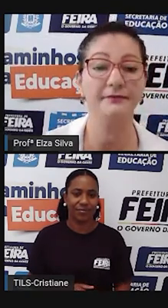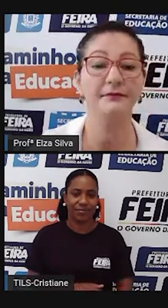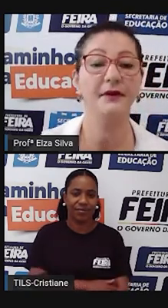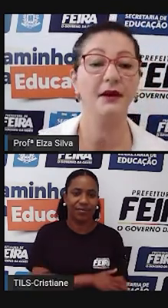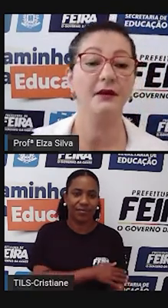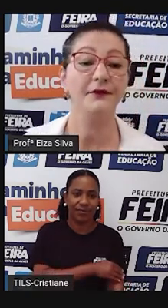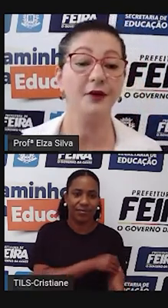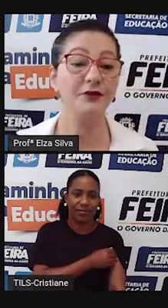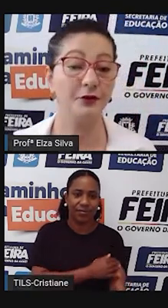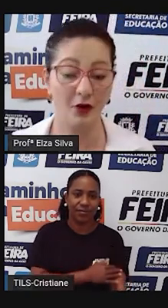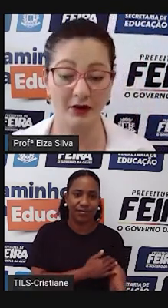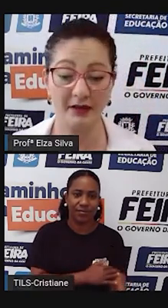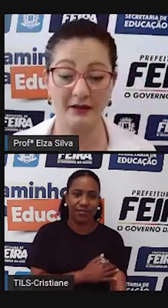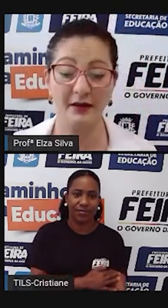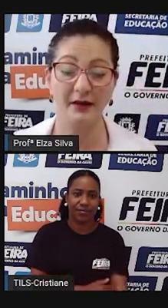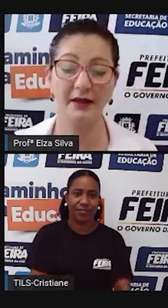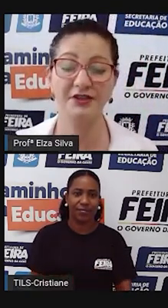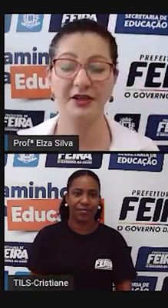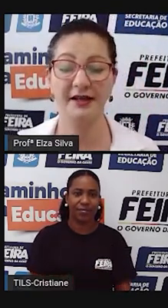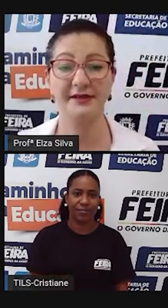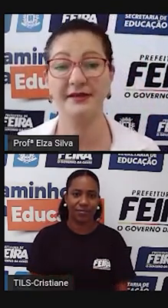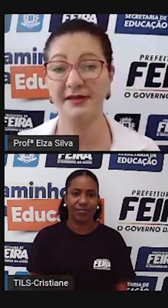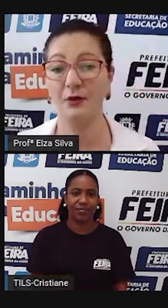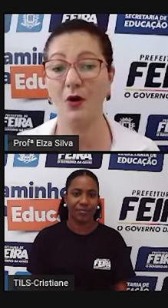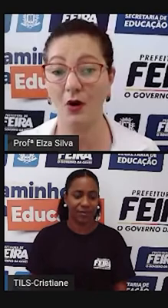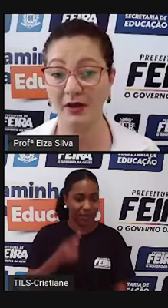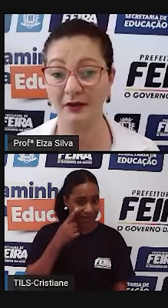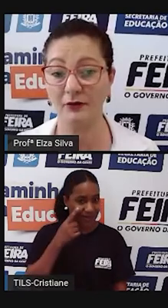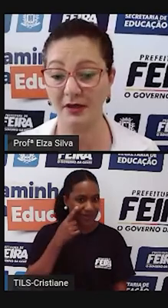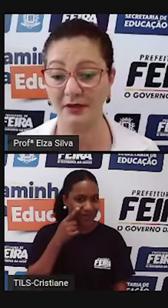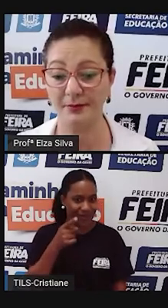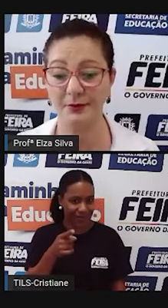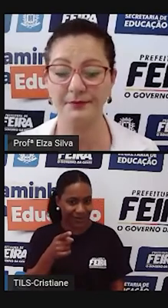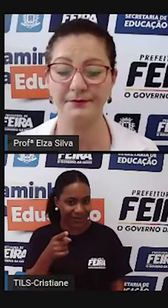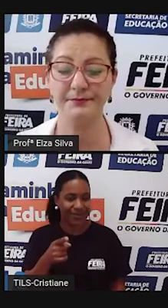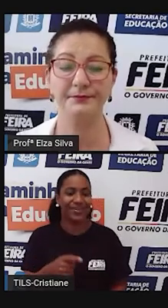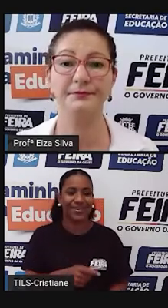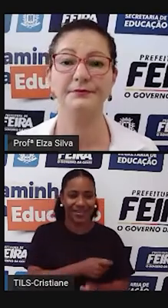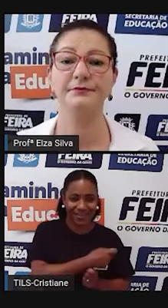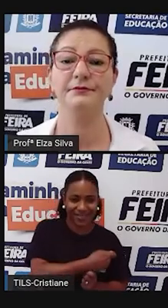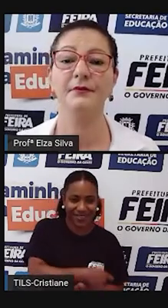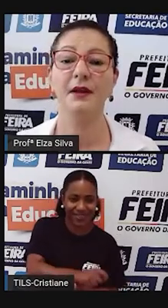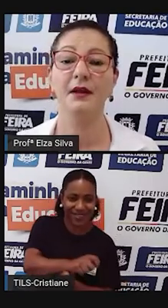F-I-E-L-G-H-O-C-K-E-Y. Field hockey, que neste caso aqui seria o hockey no campo.